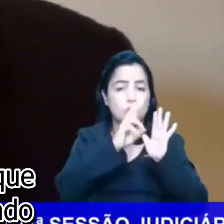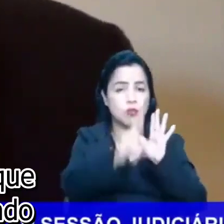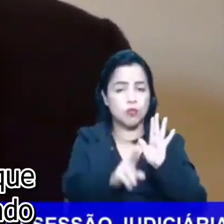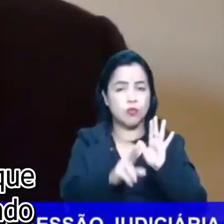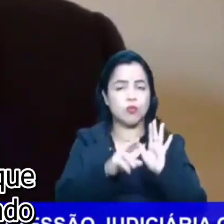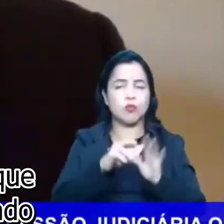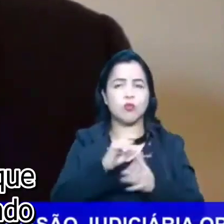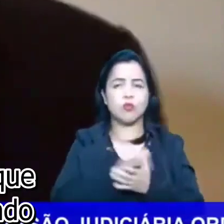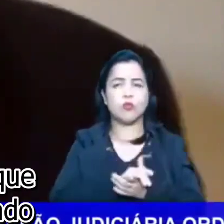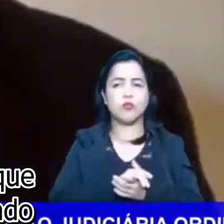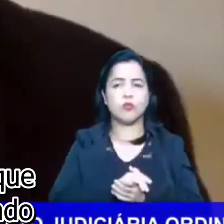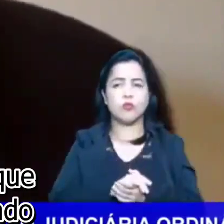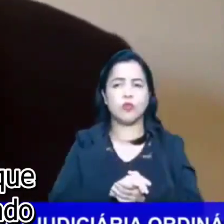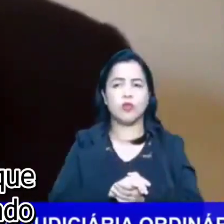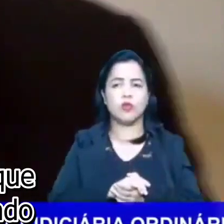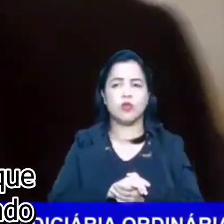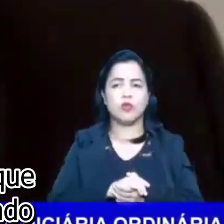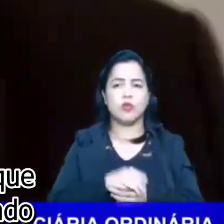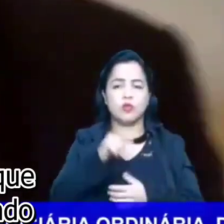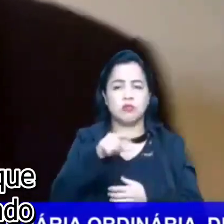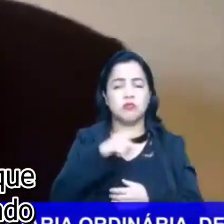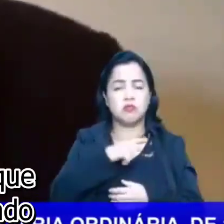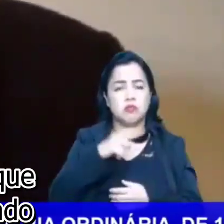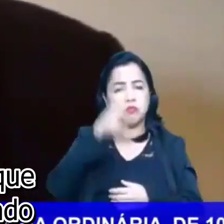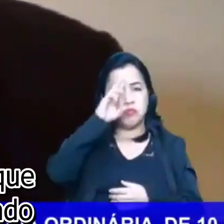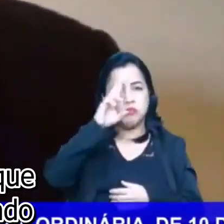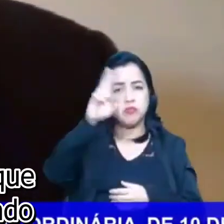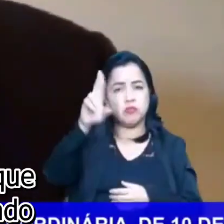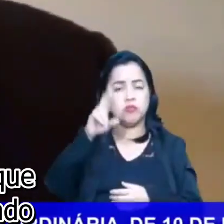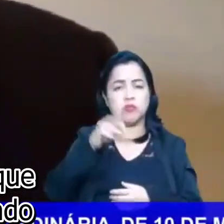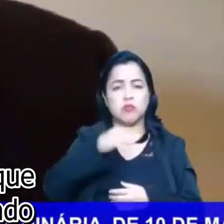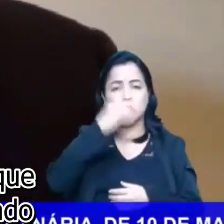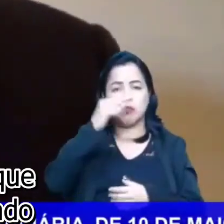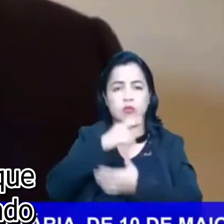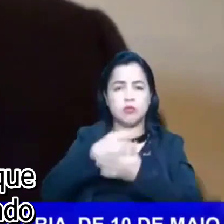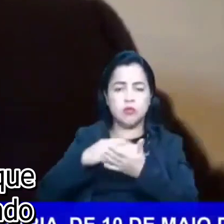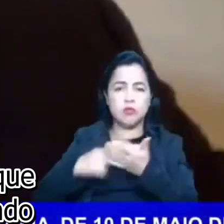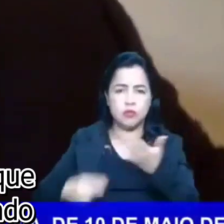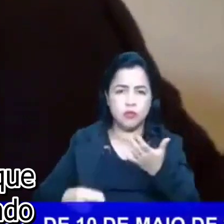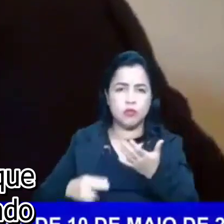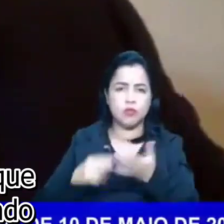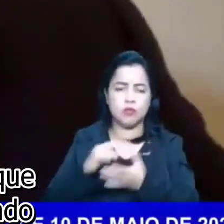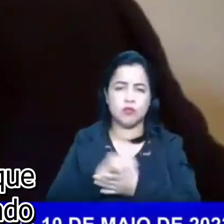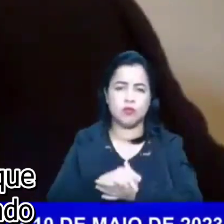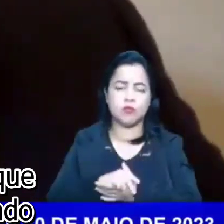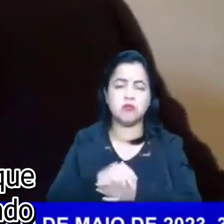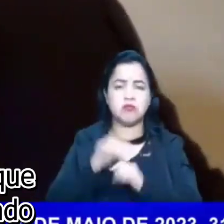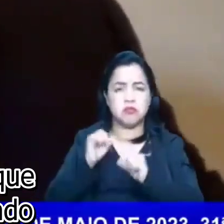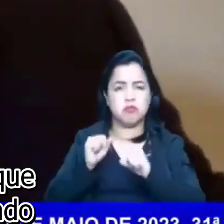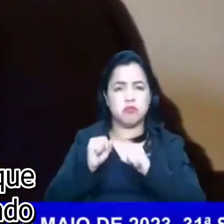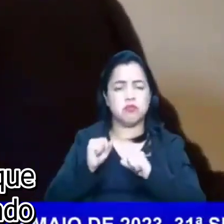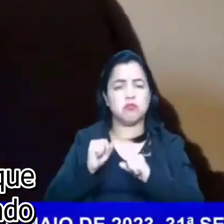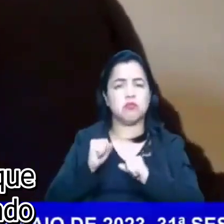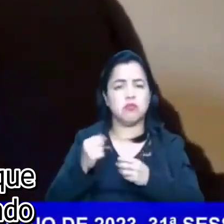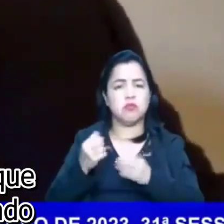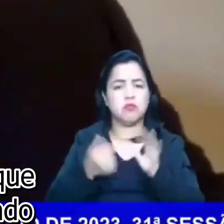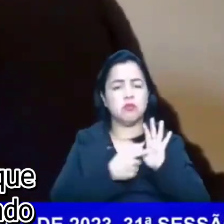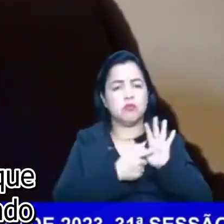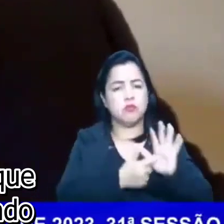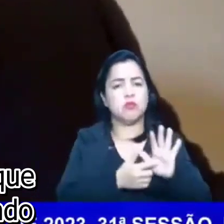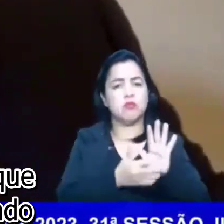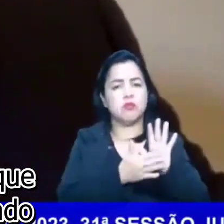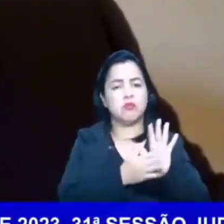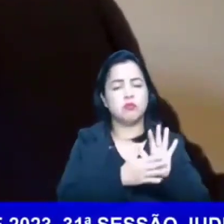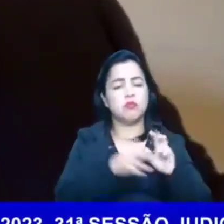Mas Sua Excelência, o relator, entendeu que que poderia trazer para